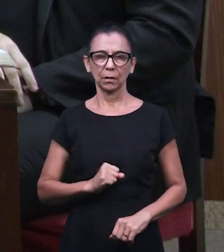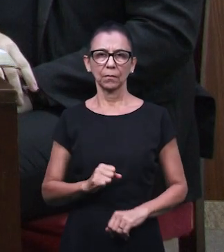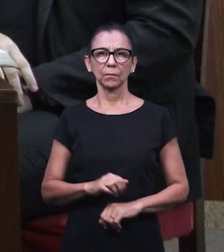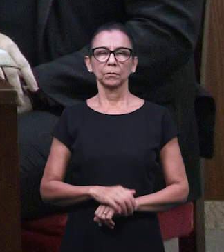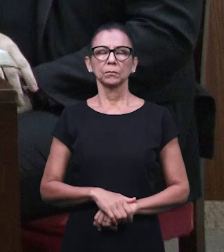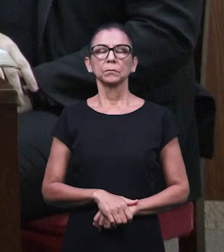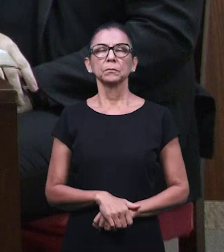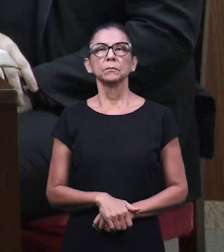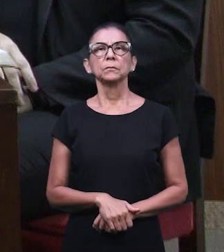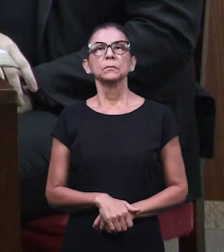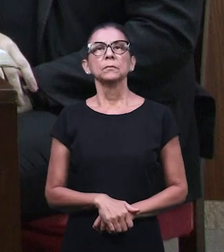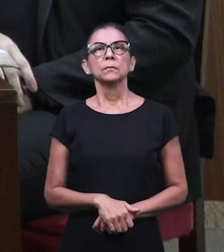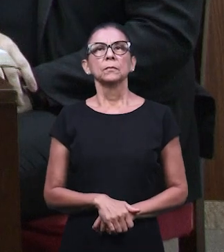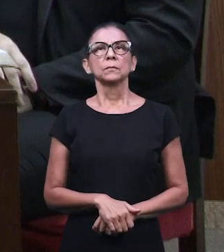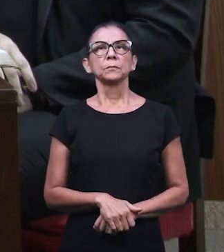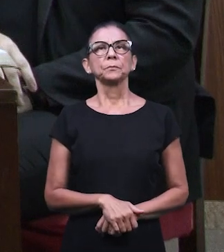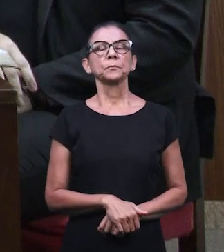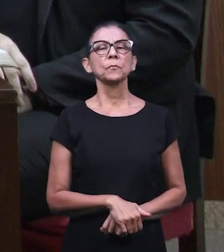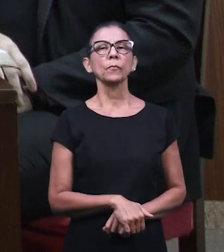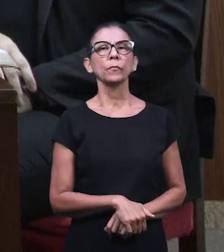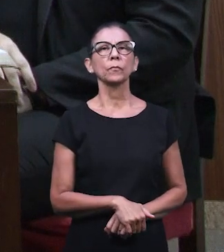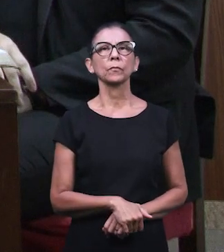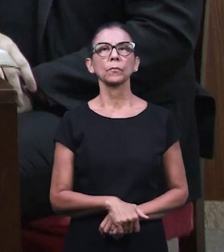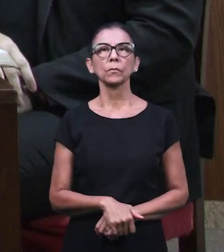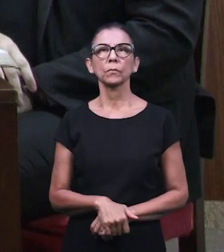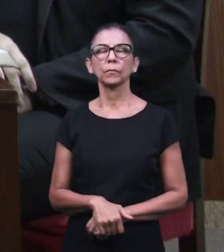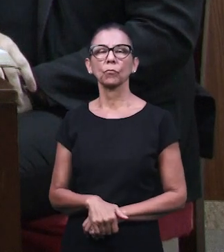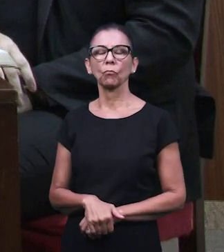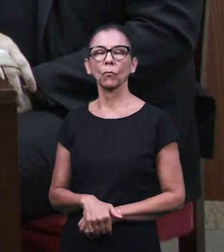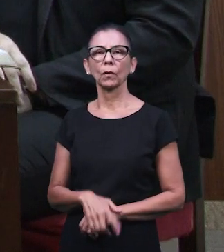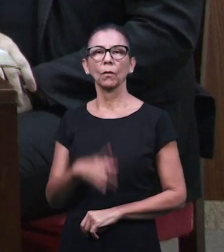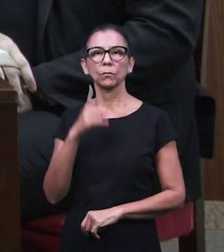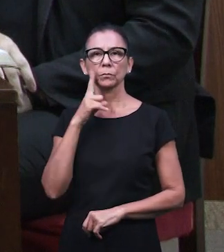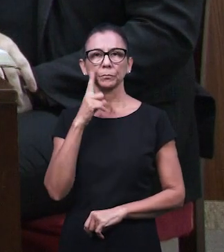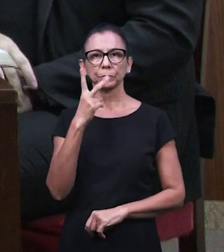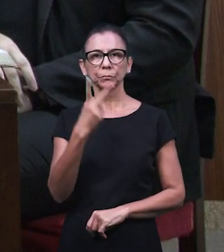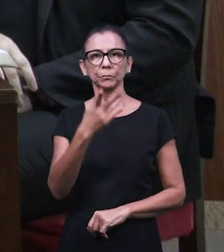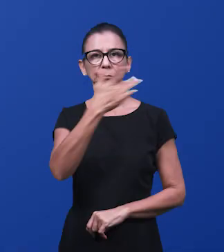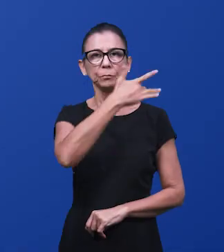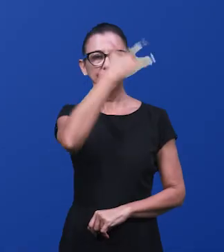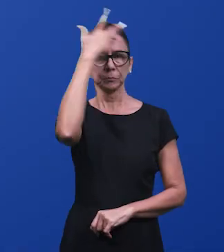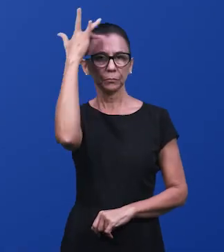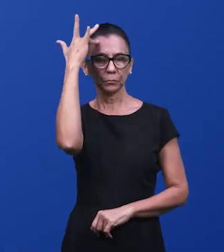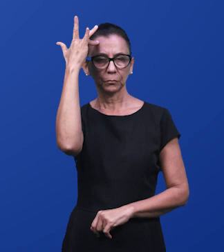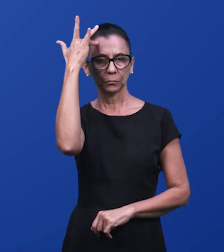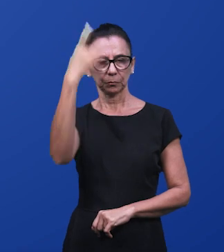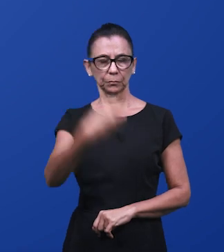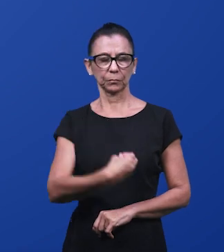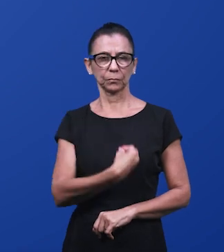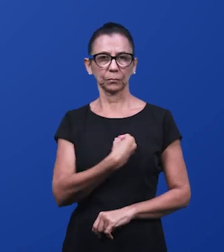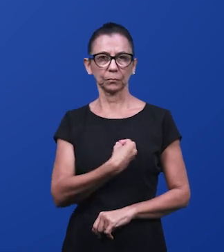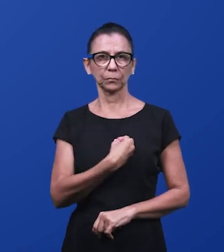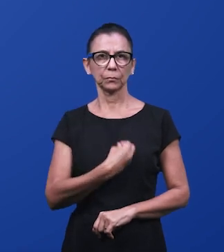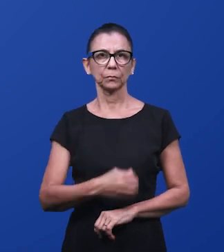Semente Preciosa, Vanusa Santos, de São João de Meriti. Vamos assistir os vídeos. O texto base